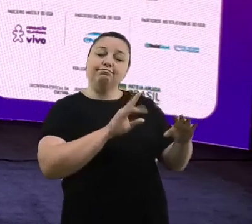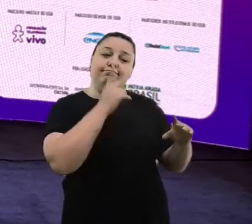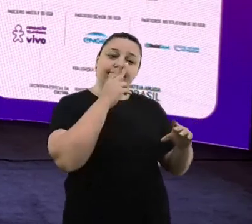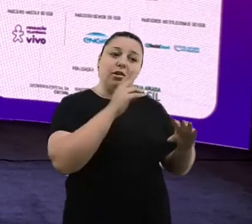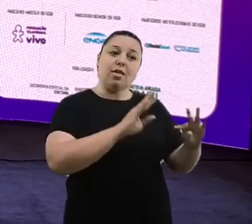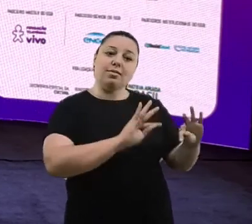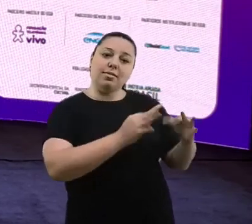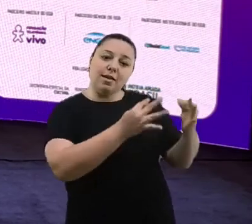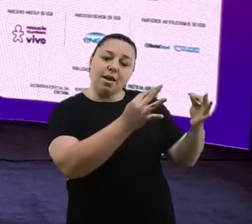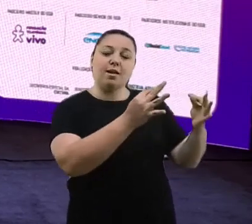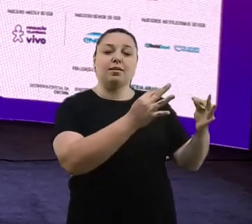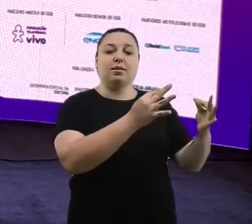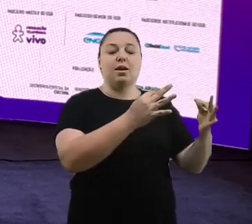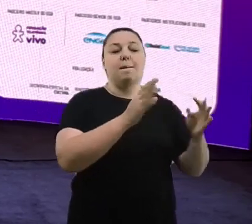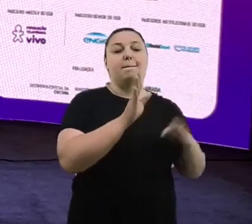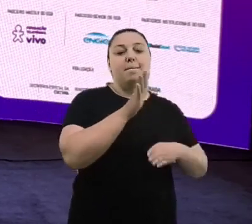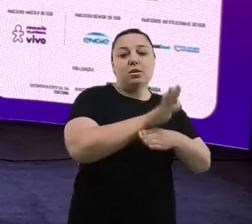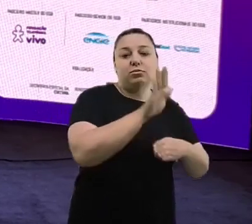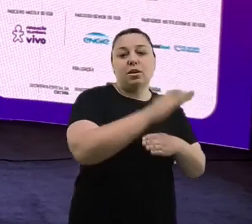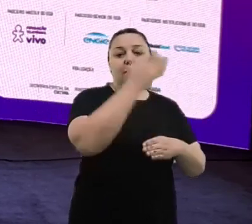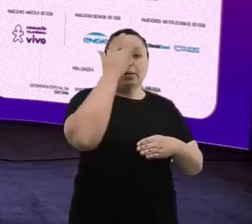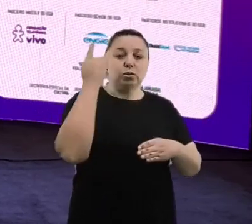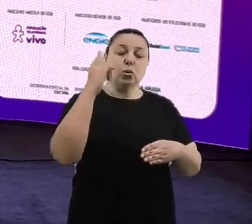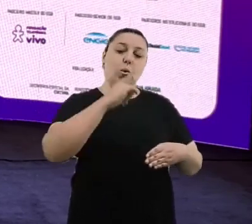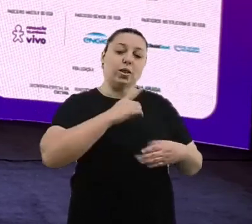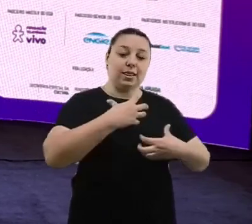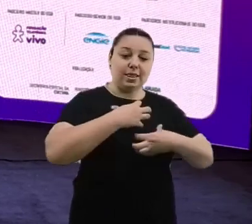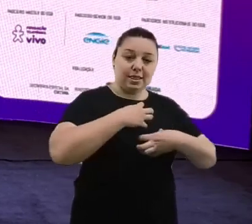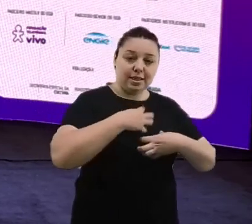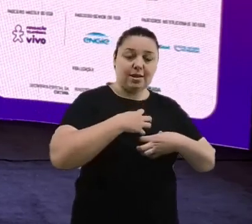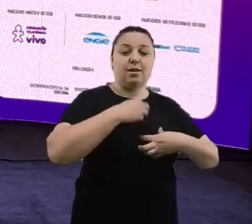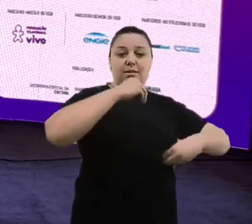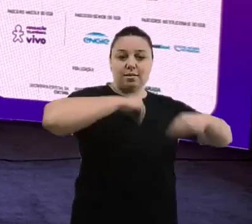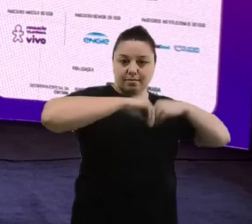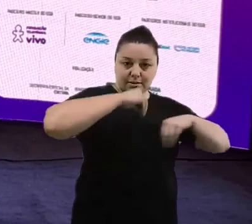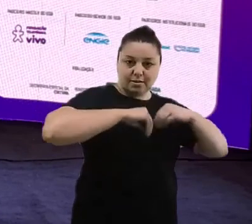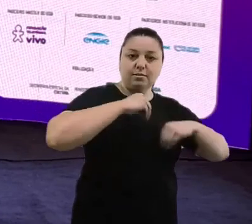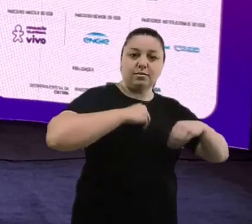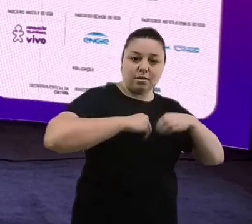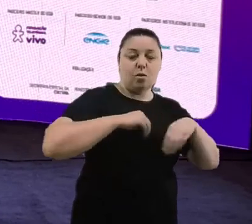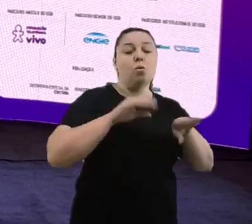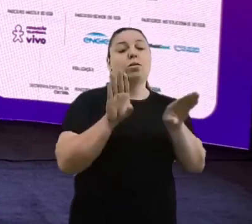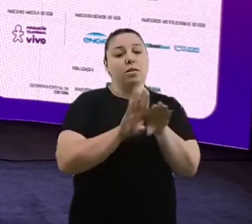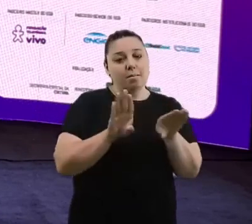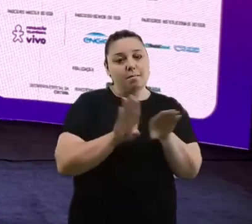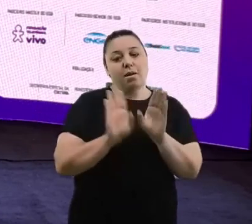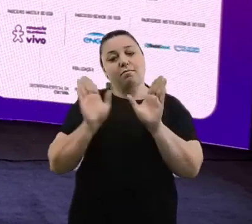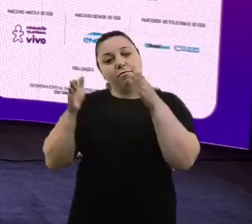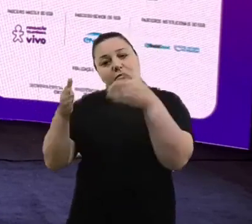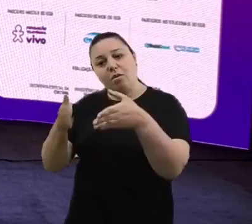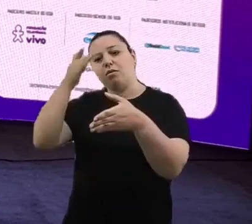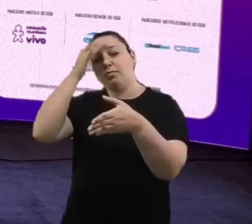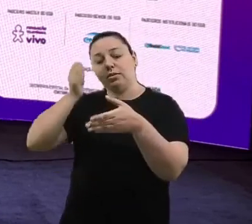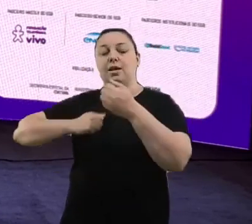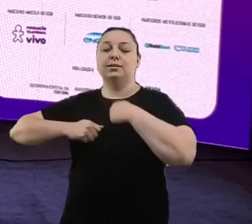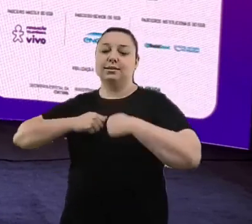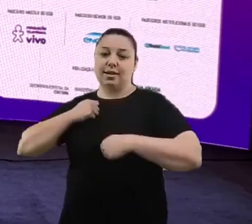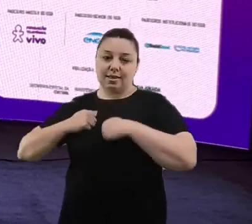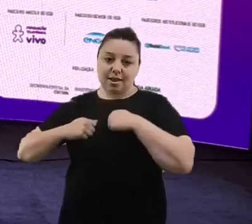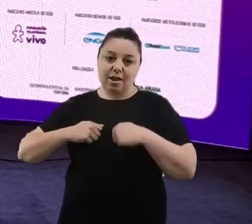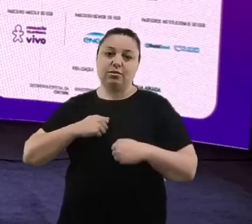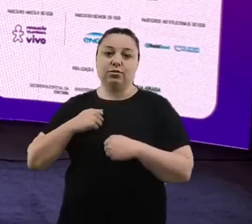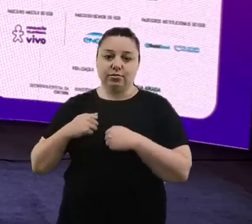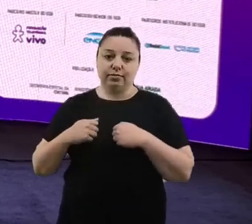com sintomas de depressão quanto com sintomas de ansiedade. A gente, dentro do